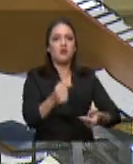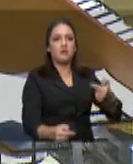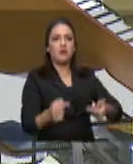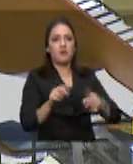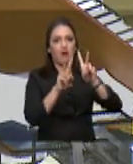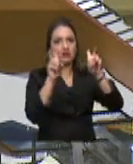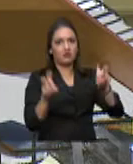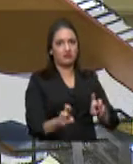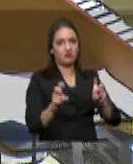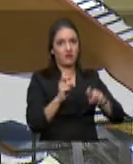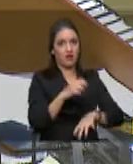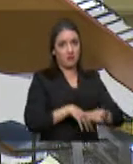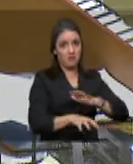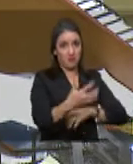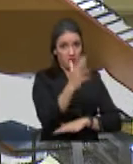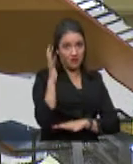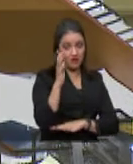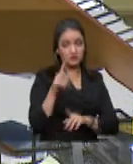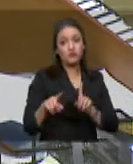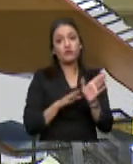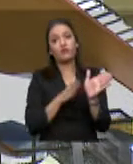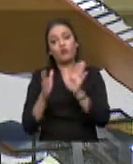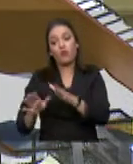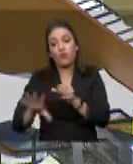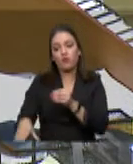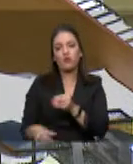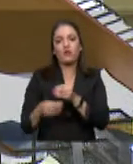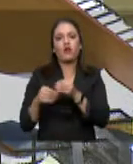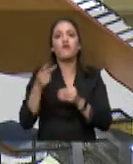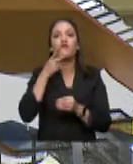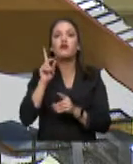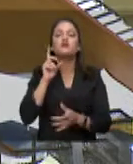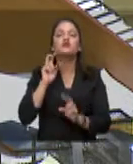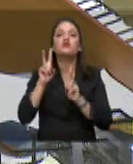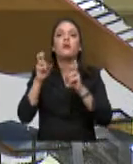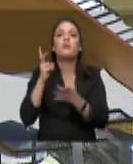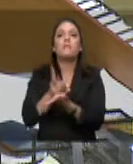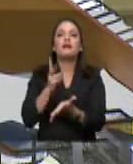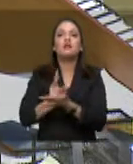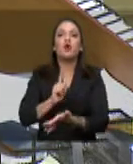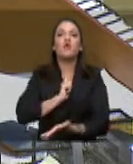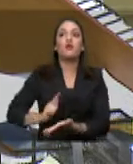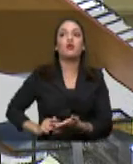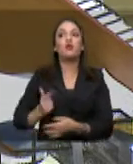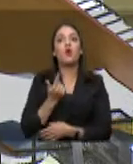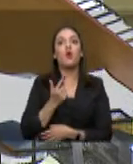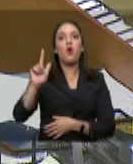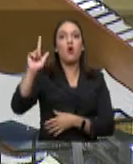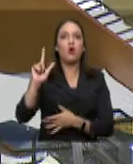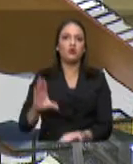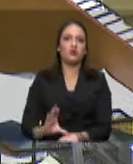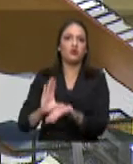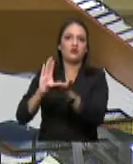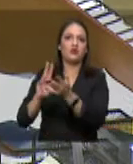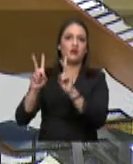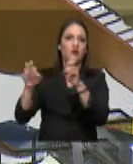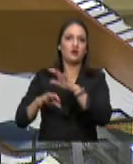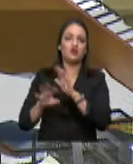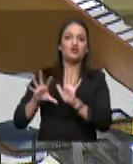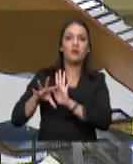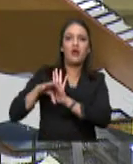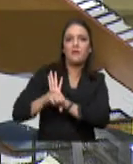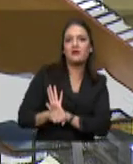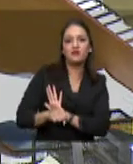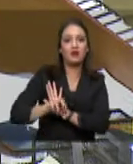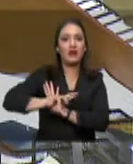no aditamento se postula a manutenção de governadores em um outro conselho, sobre a Amazônia, e não de caráter nacional